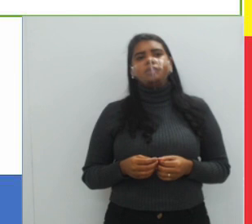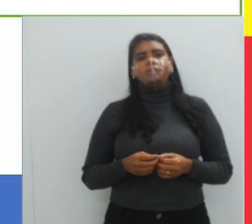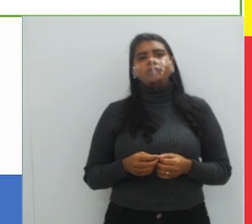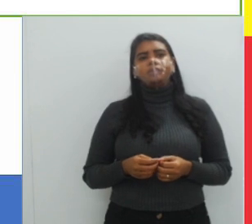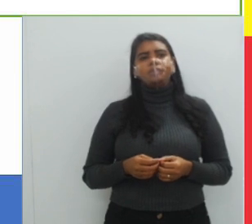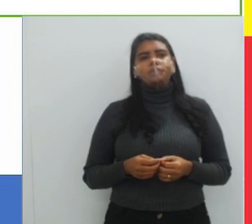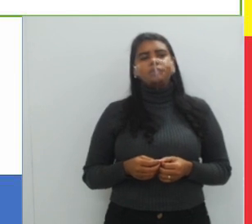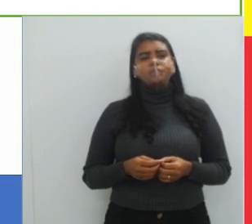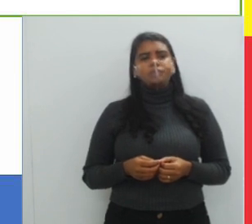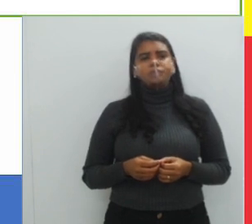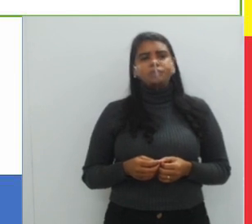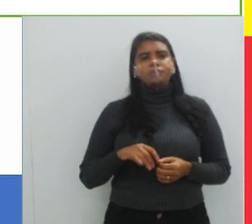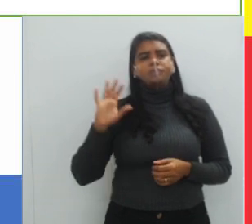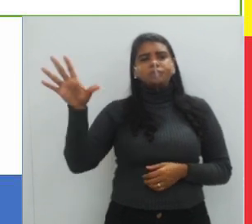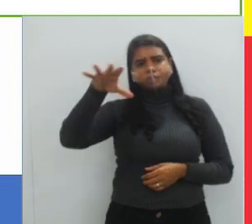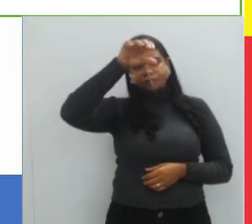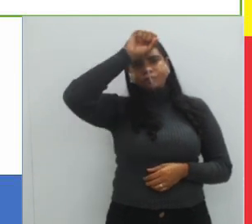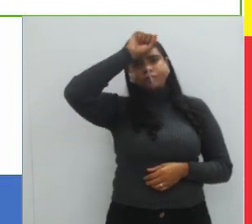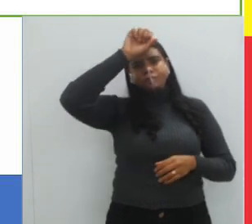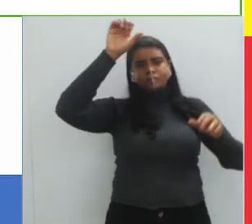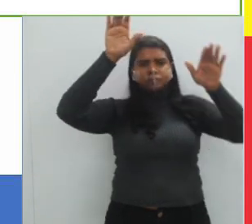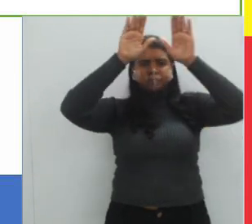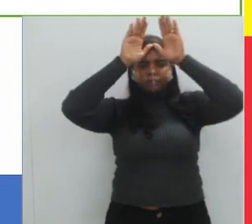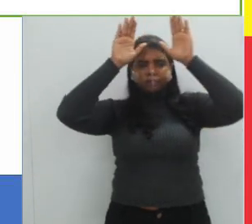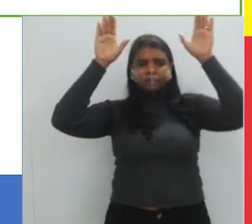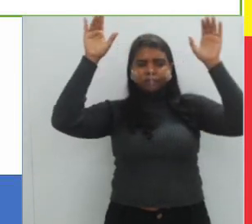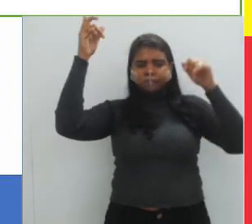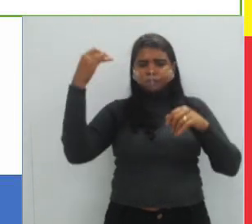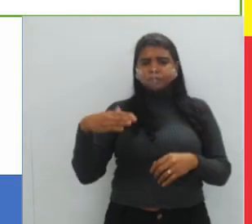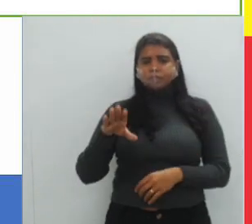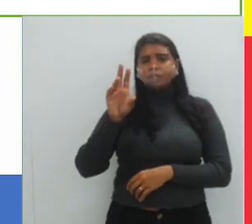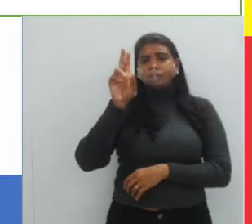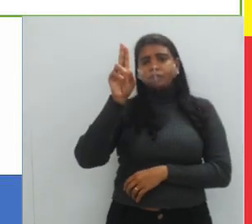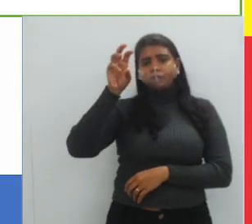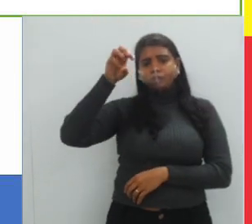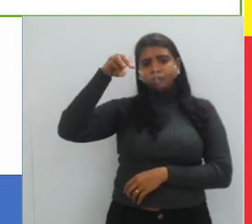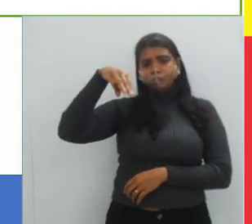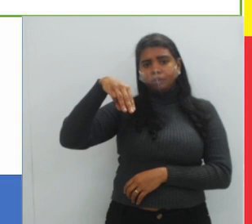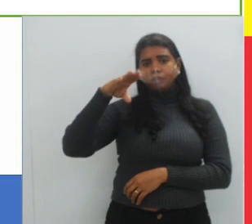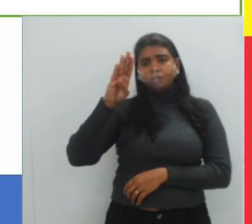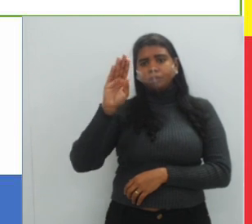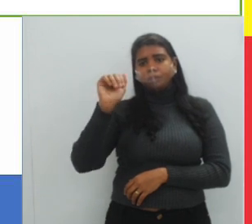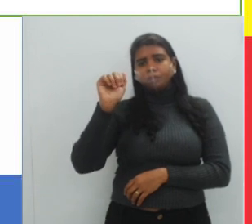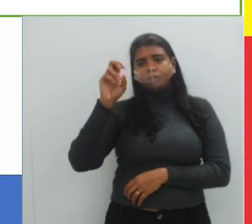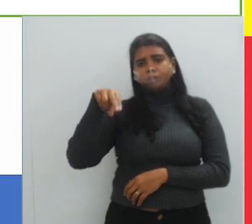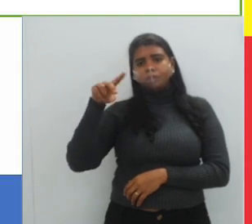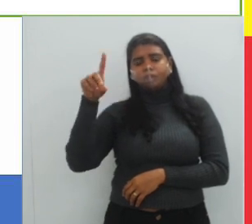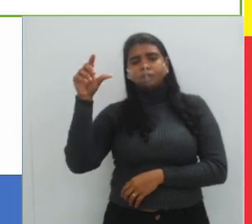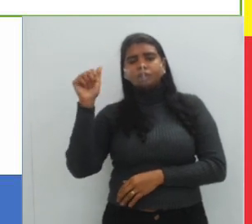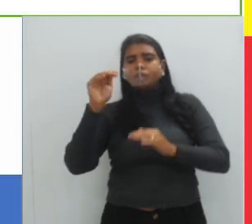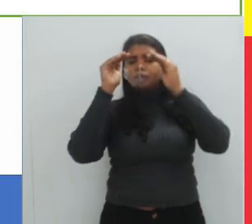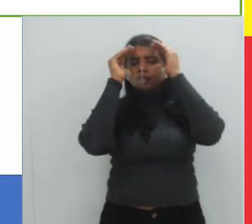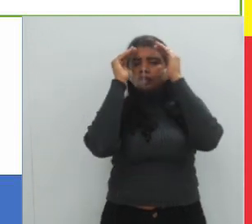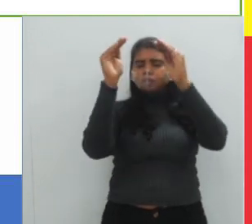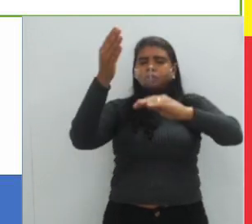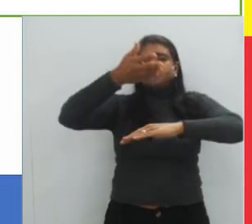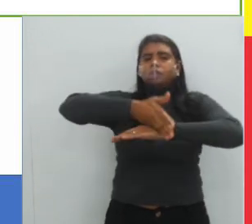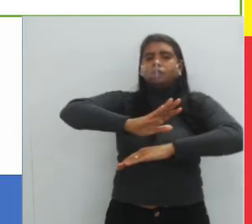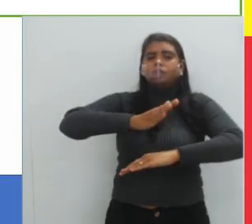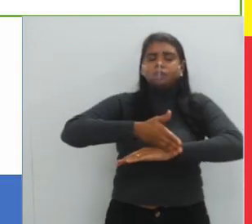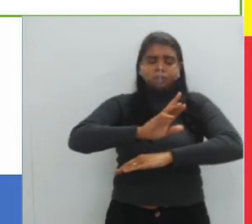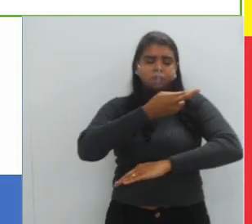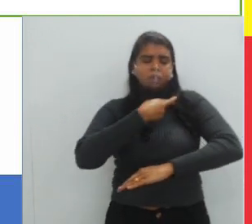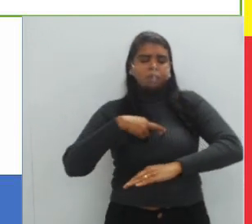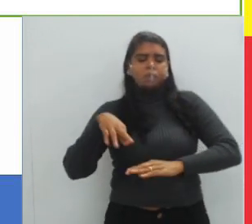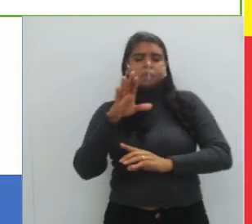Da Umbanda. Então é importante salientar sempre a questão do respeito e garantir o que? A